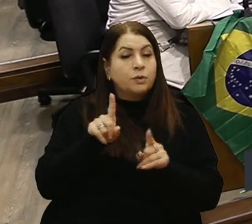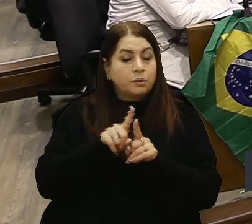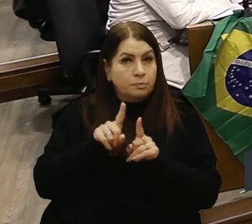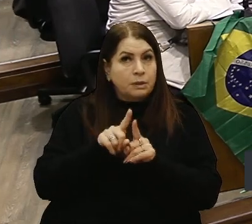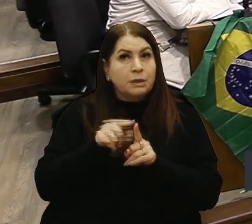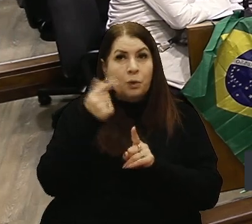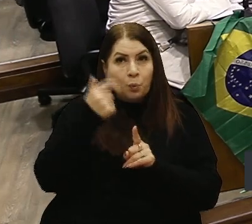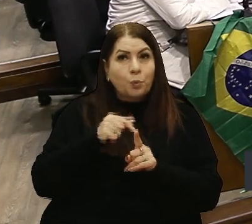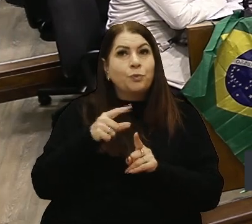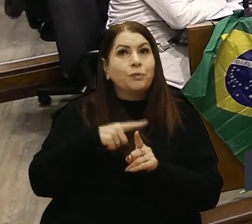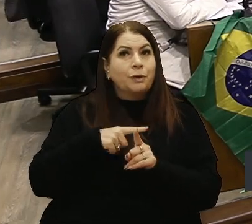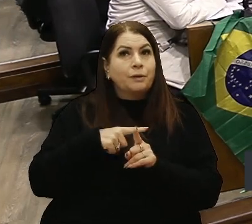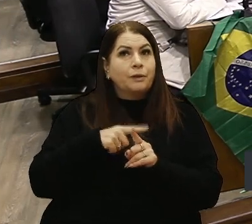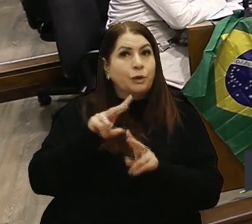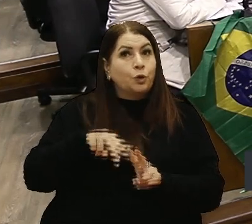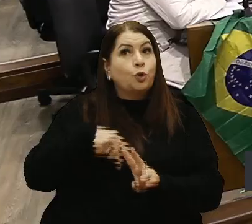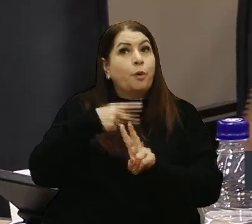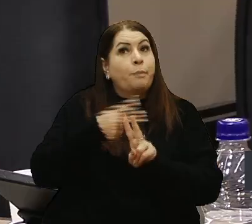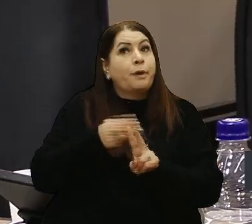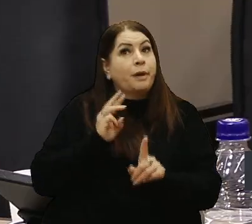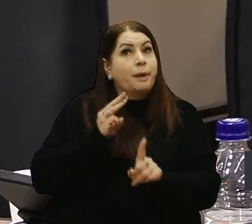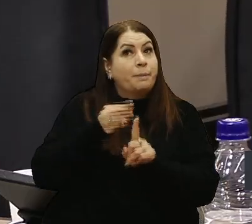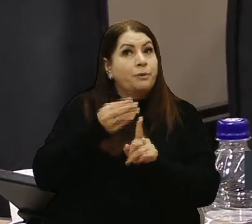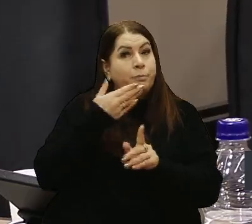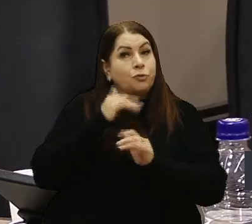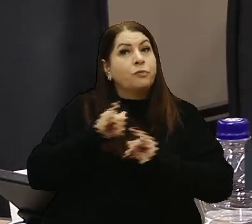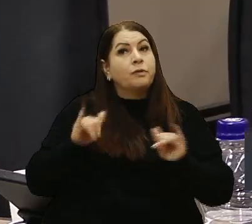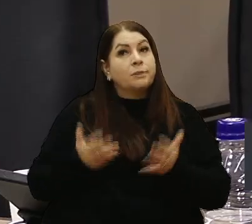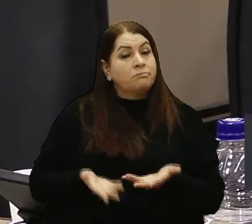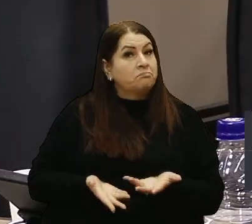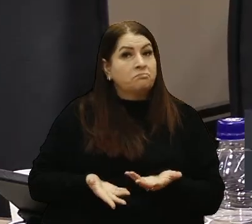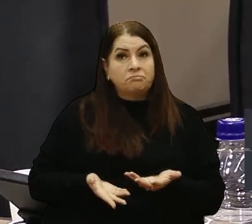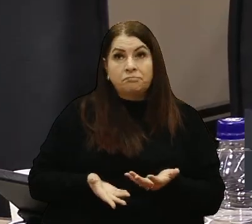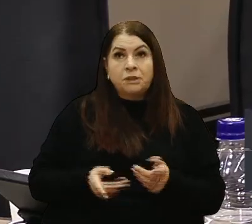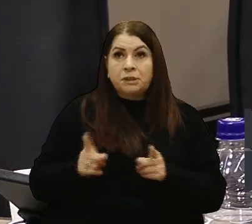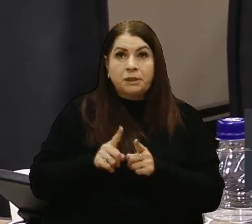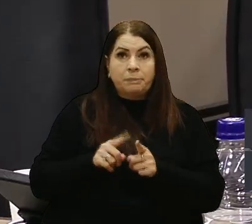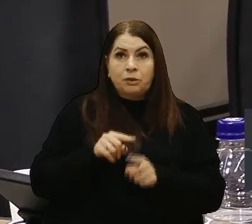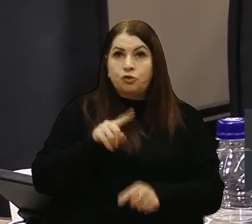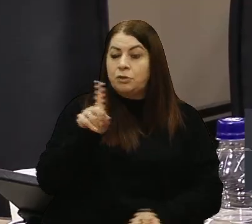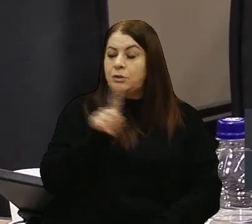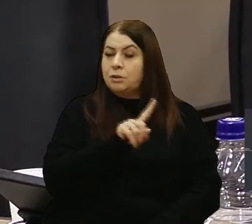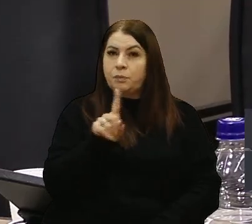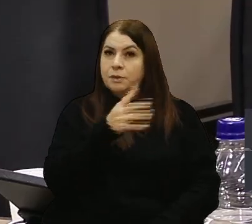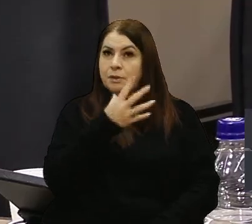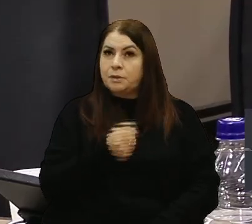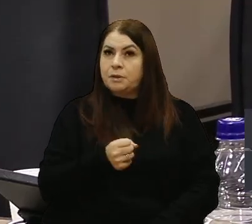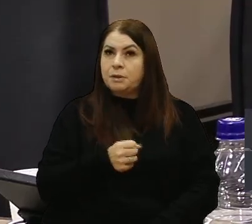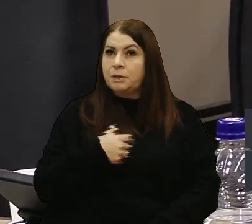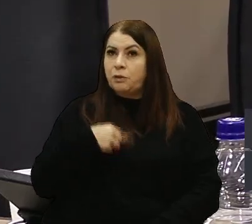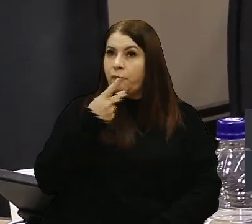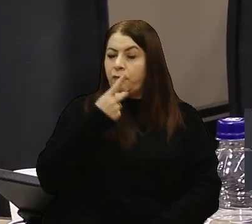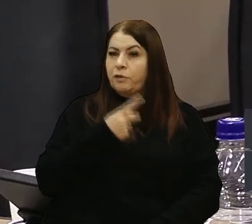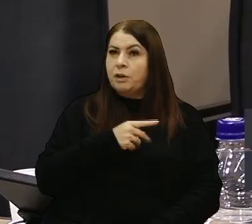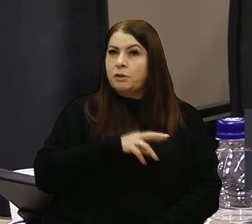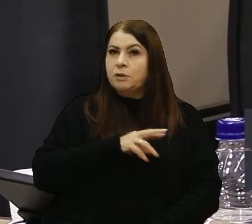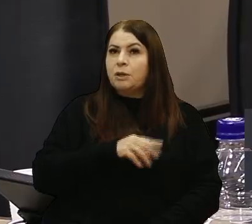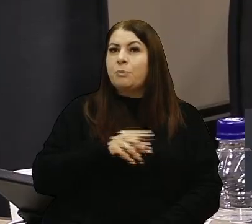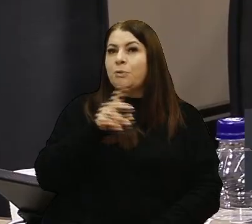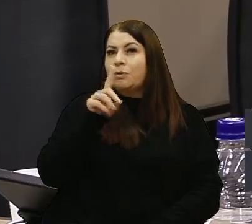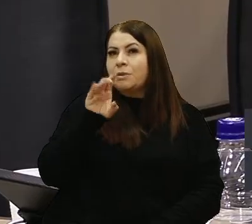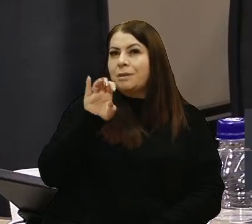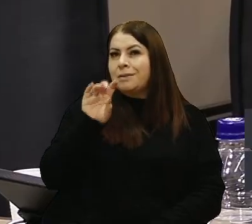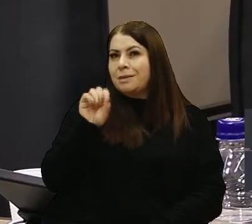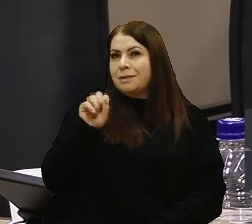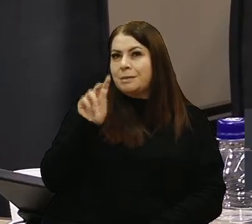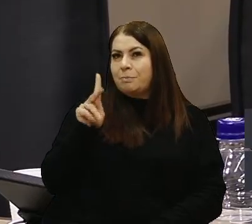eu acho que nós temos que dobrar, eu acho, a meta aí de pedido de informações e também de negações, para mostrar que a gente não é despachante da prefeitura aqui. Então, se